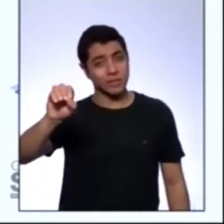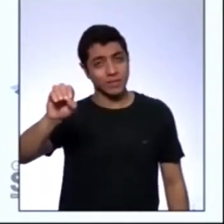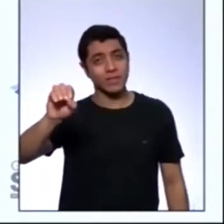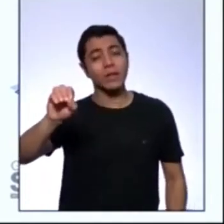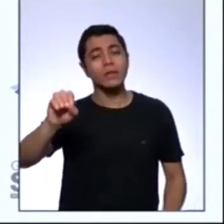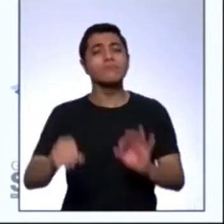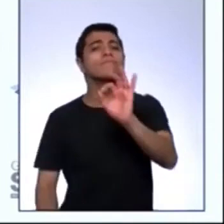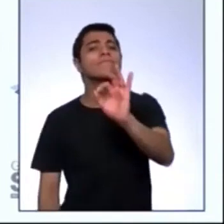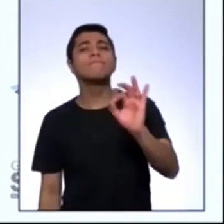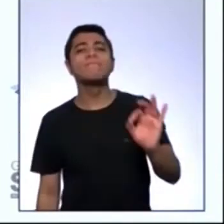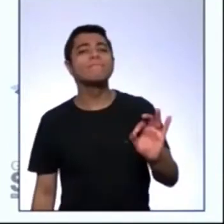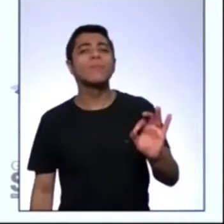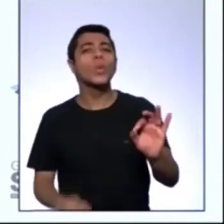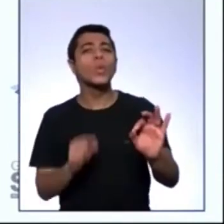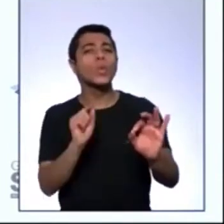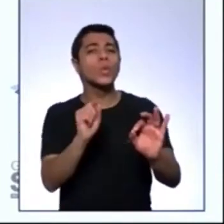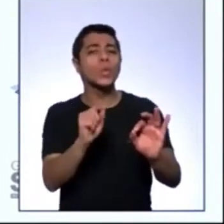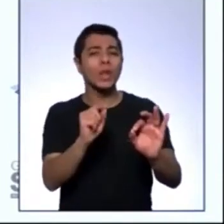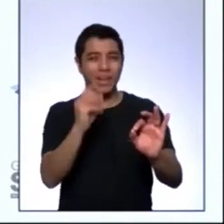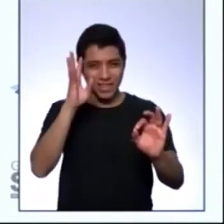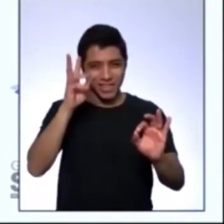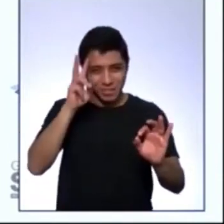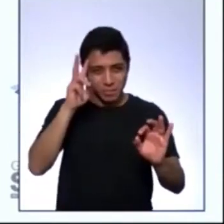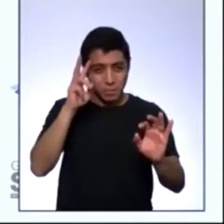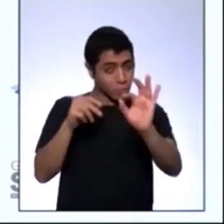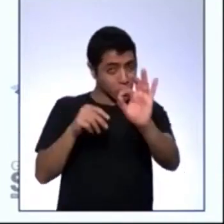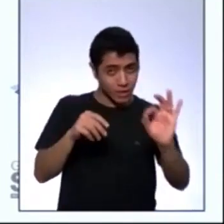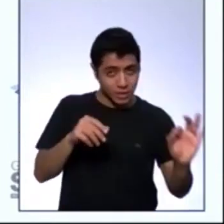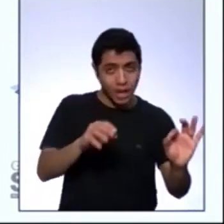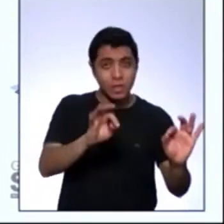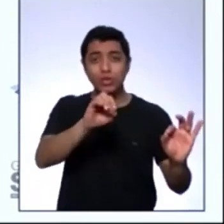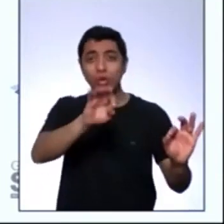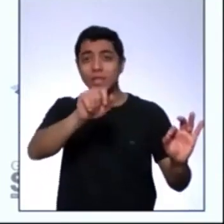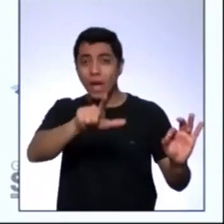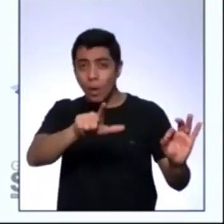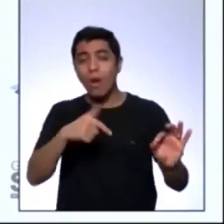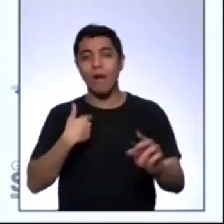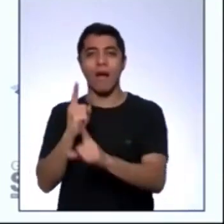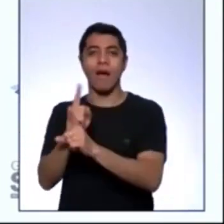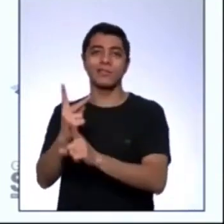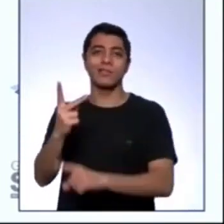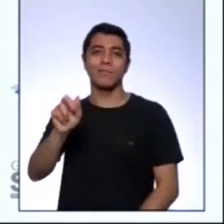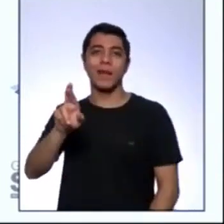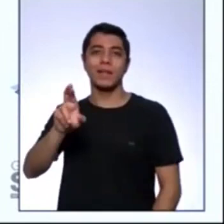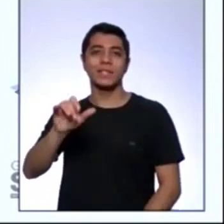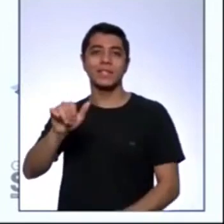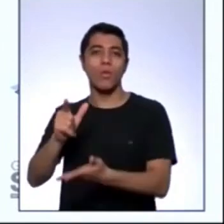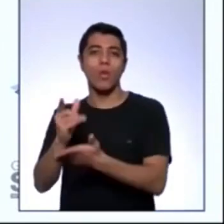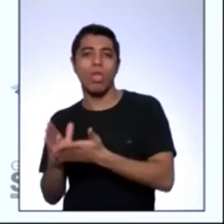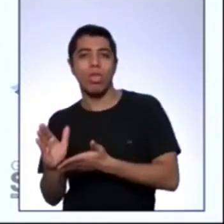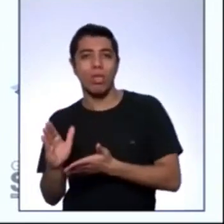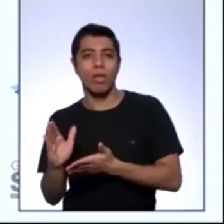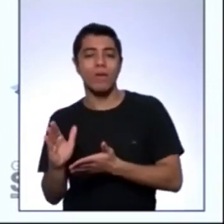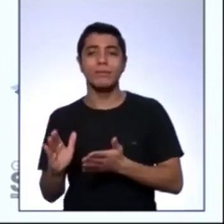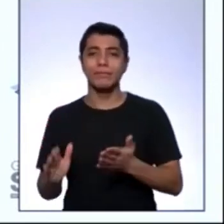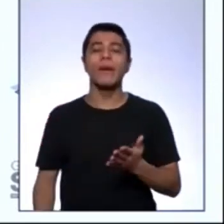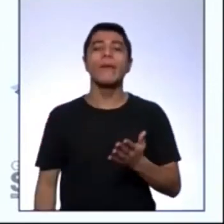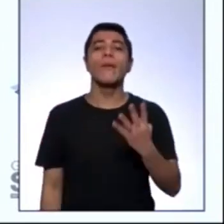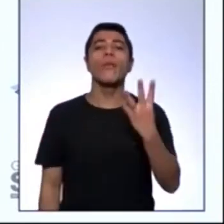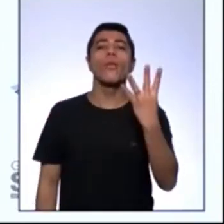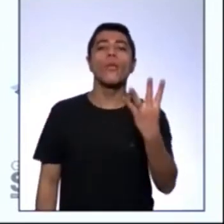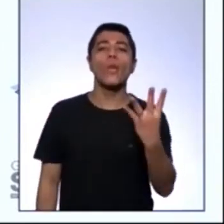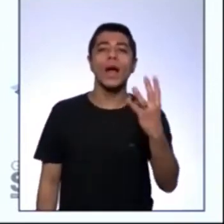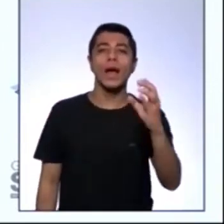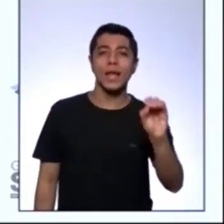te dar parcial Então eu tenho quarenta por cento de 5 e gosto isso que a quarenta por